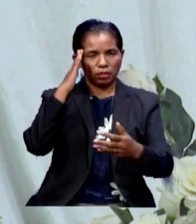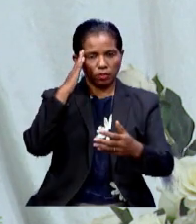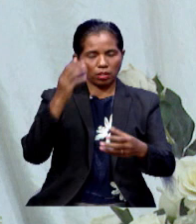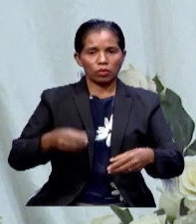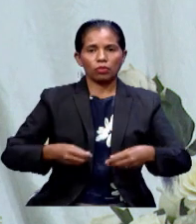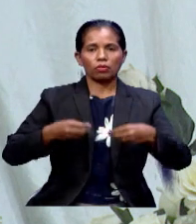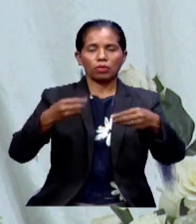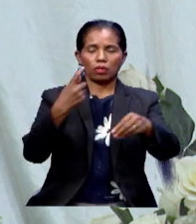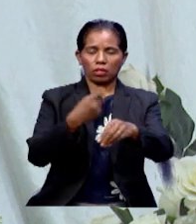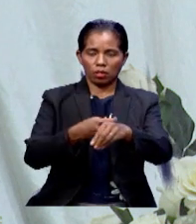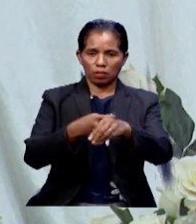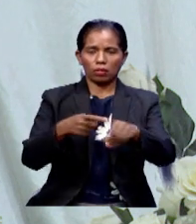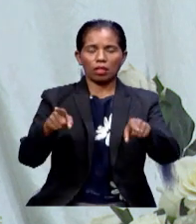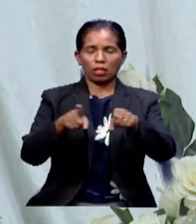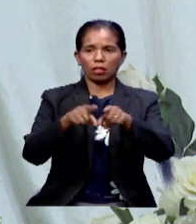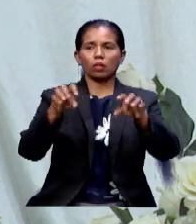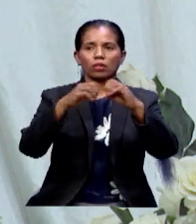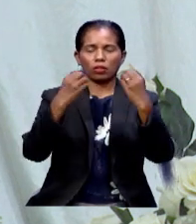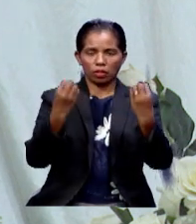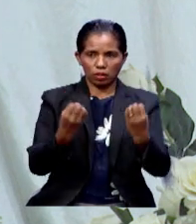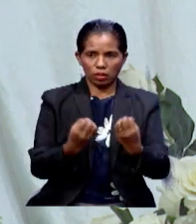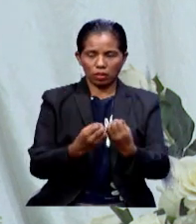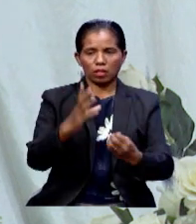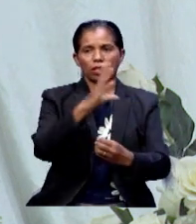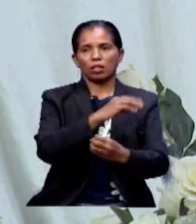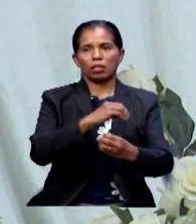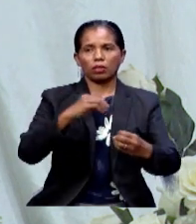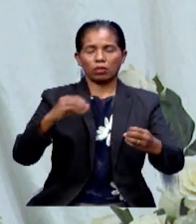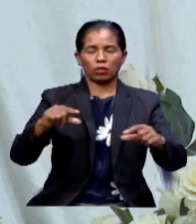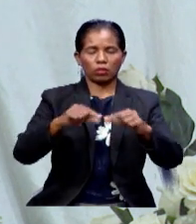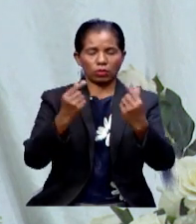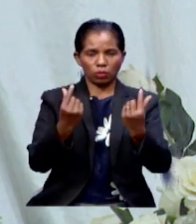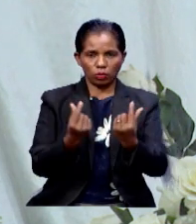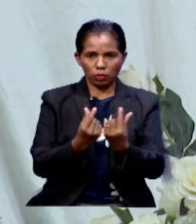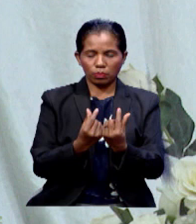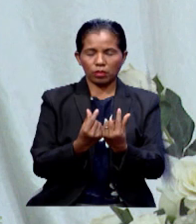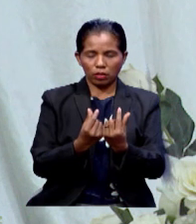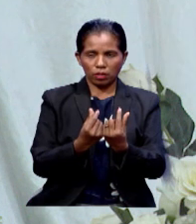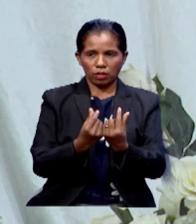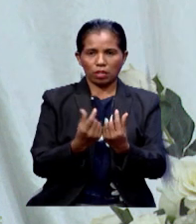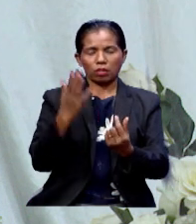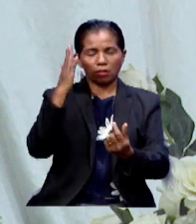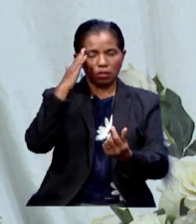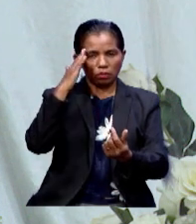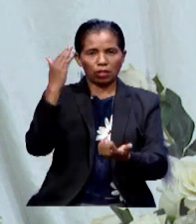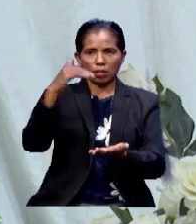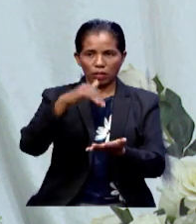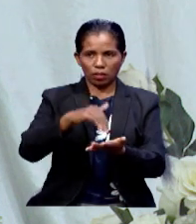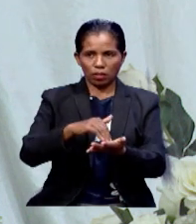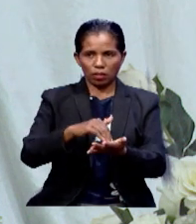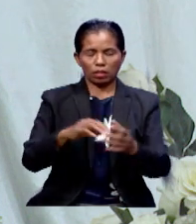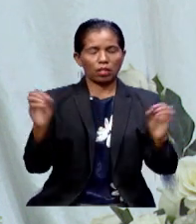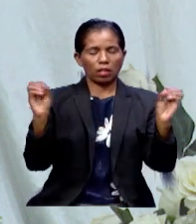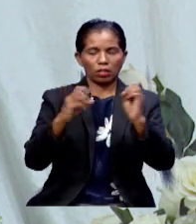no dar organização, no nu dar equipa consórcio, a tu reflete. Laus